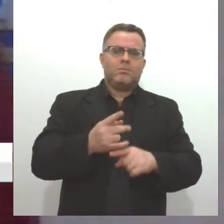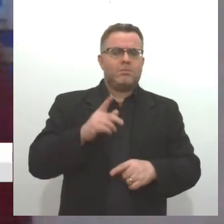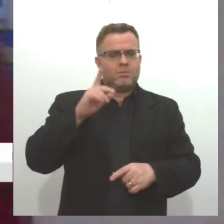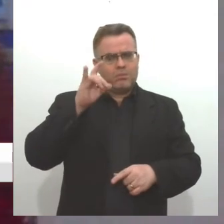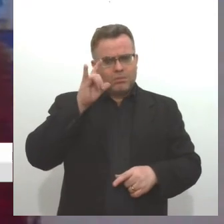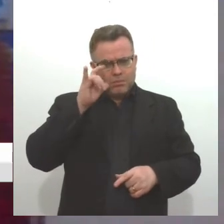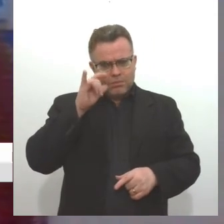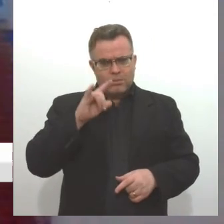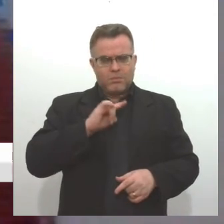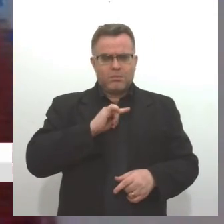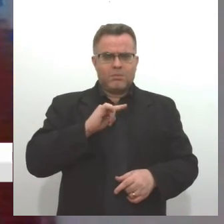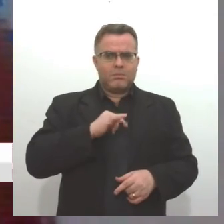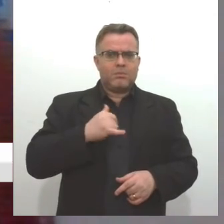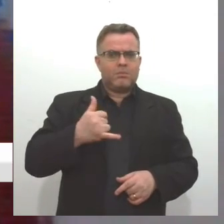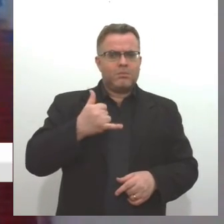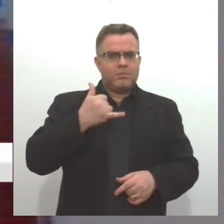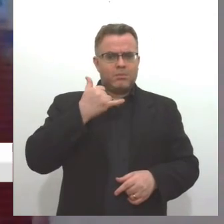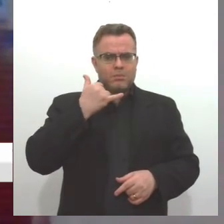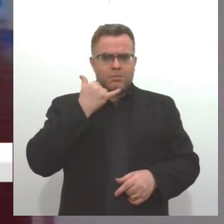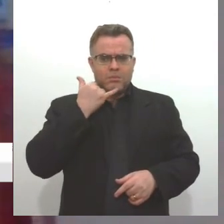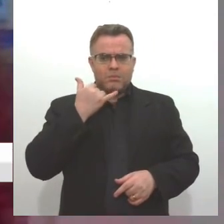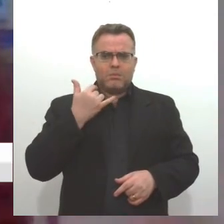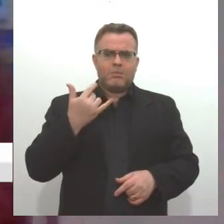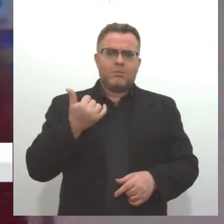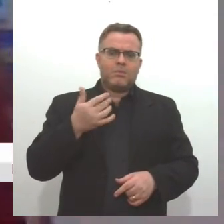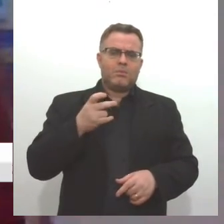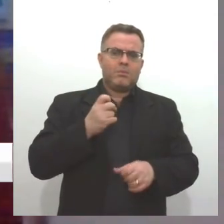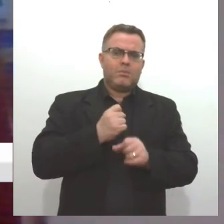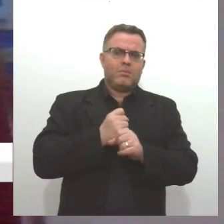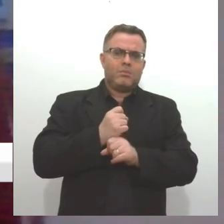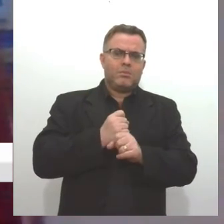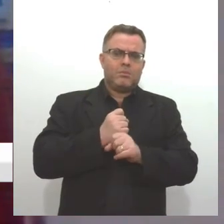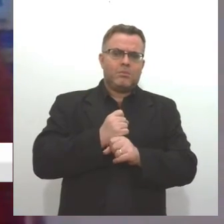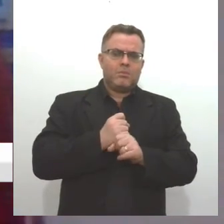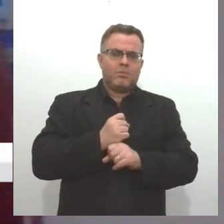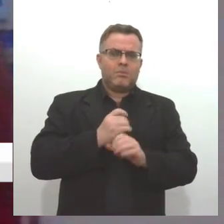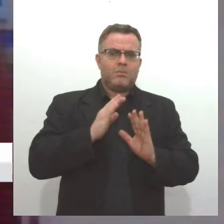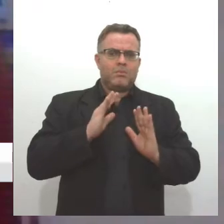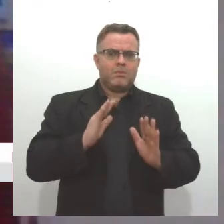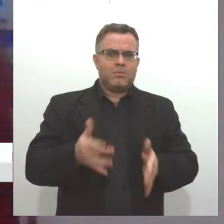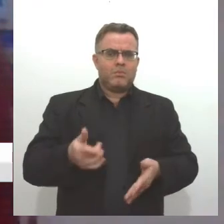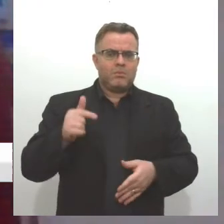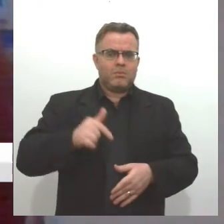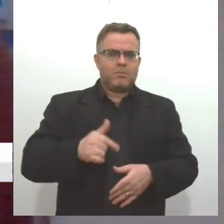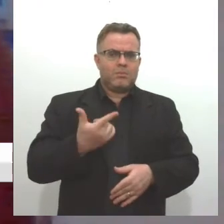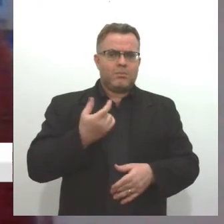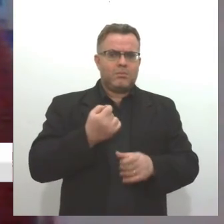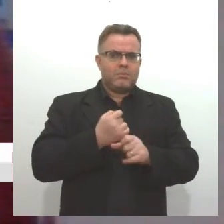tem um telefone também há mais de 15 anos. A Astra está fazendo 20 anos de história esse ano.